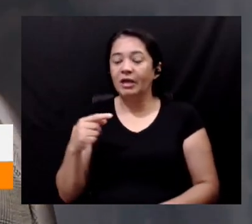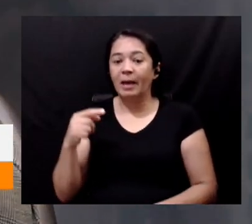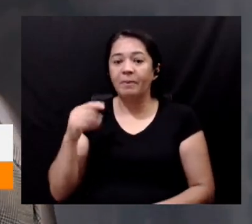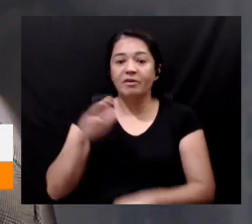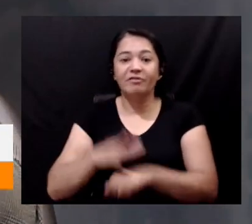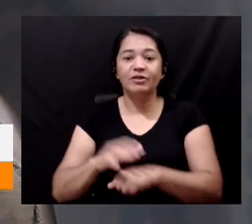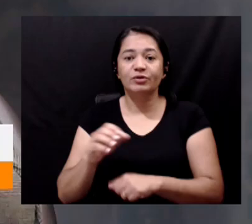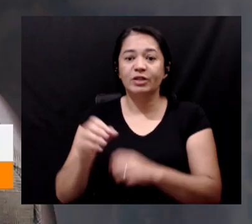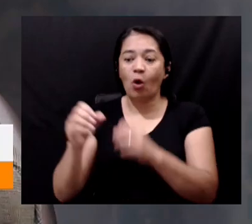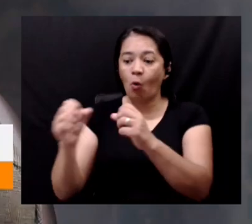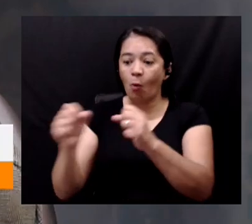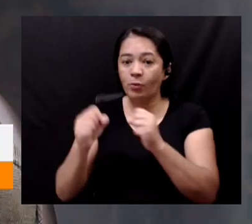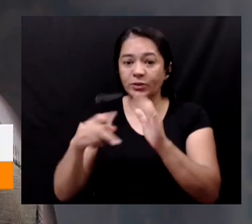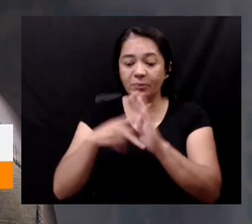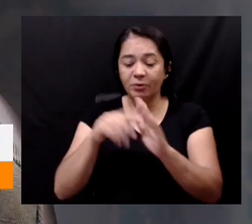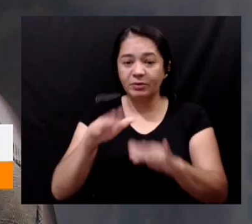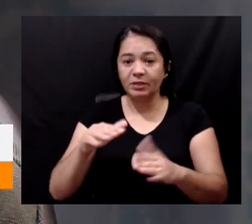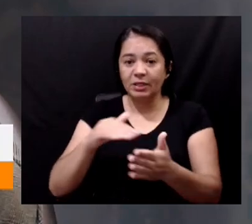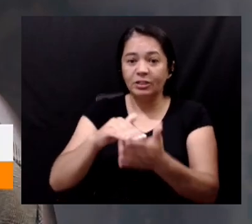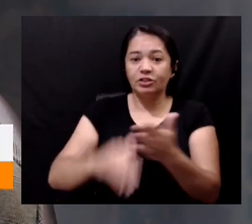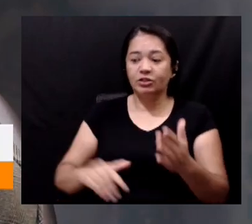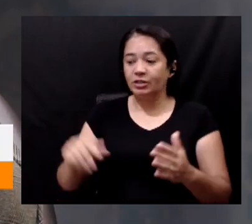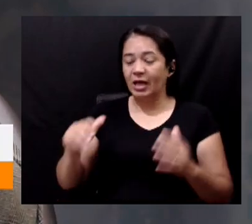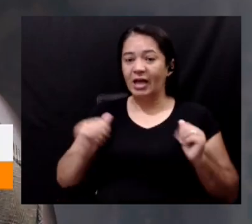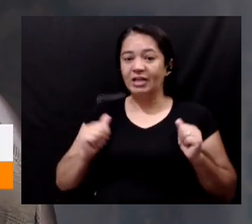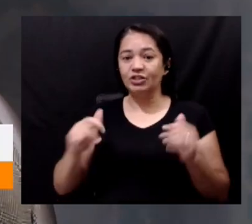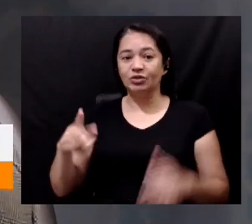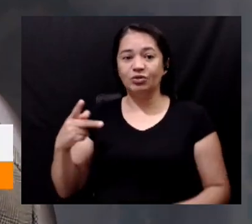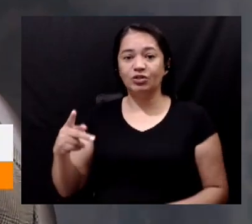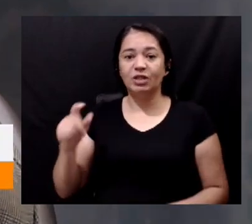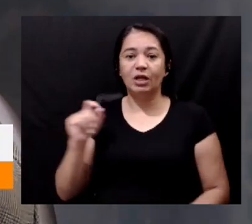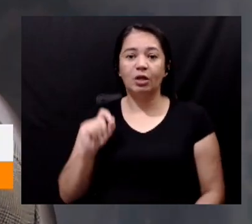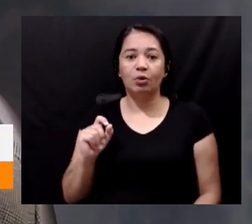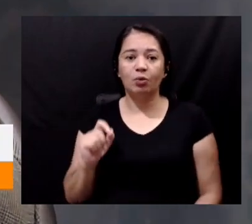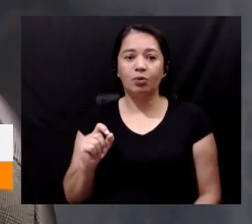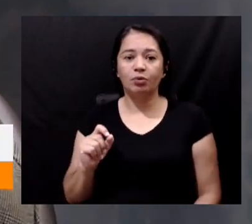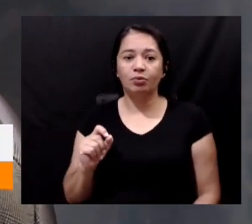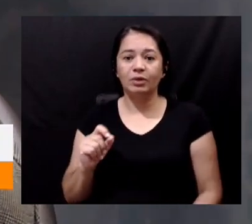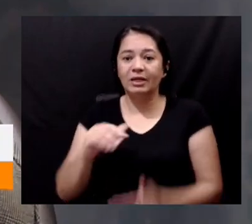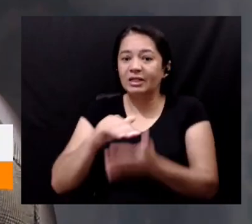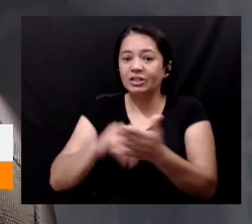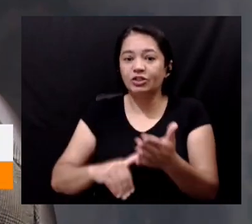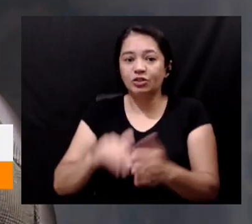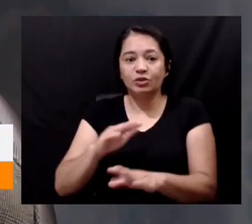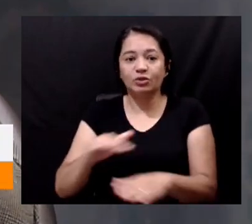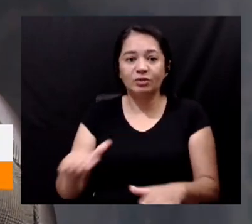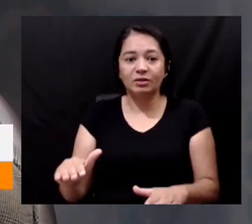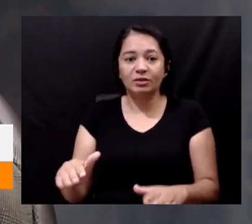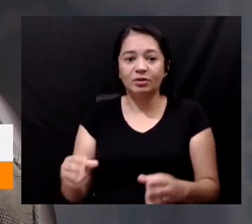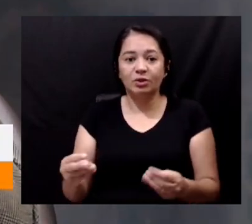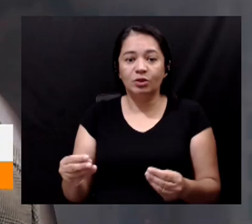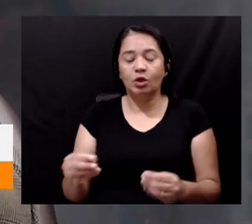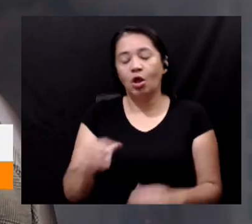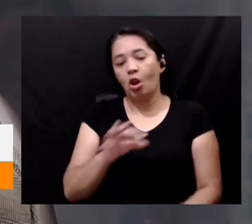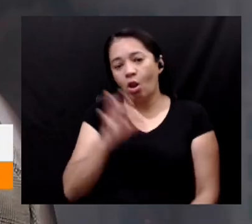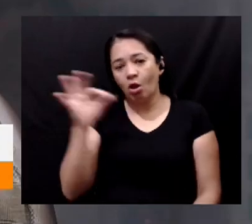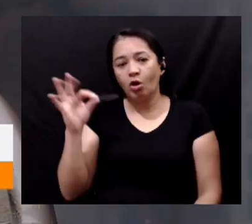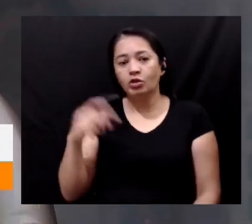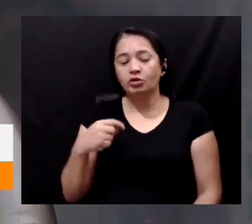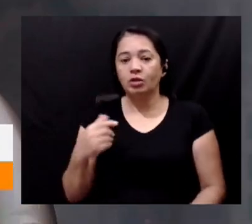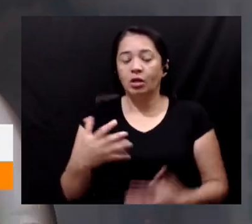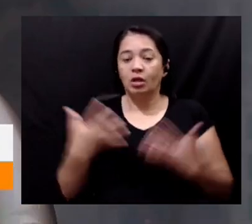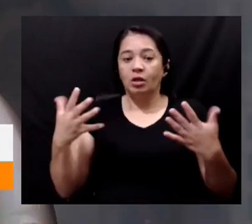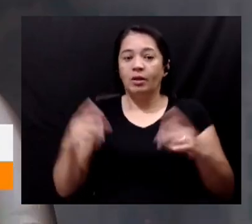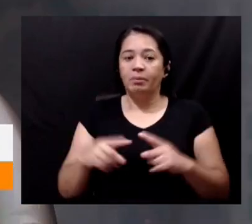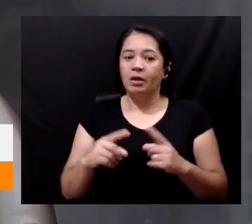Então ela teve uma atitude aonde ela tirou da criança, né, lógico, a gente se assusta, mas vamos lá, olha,